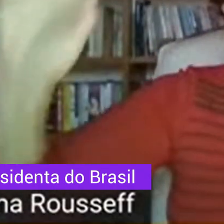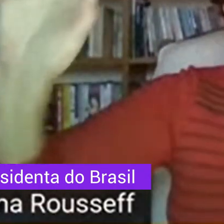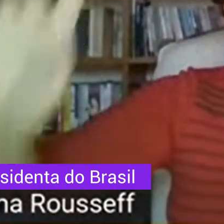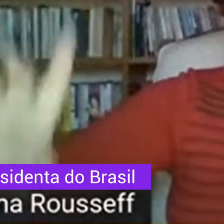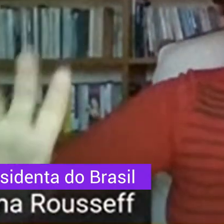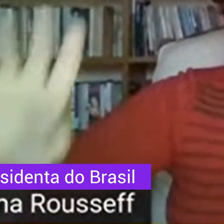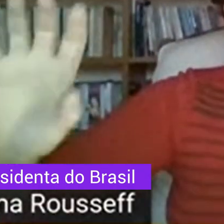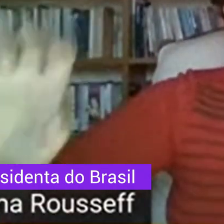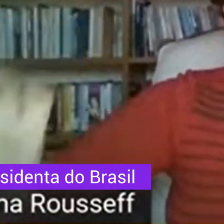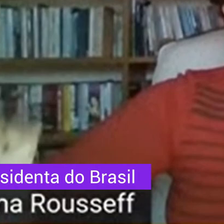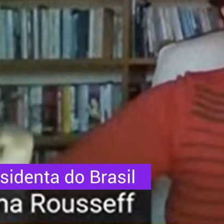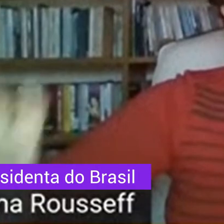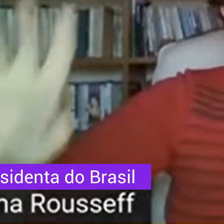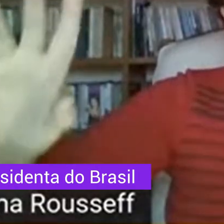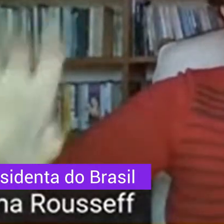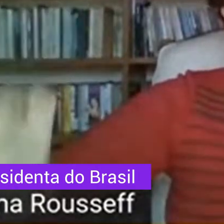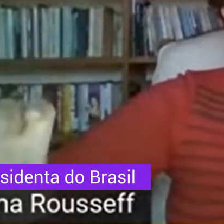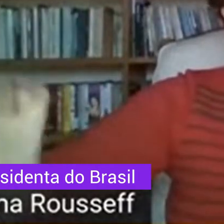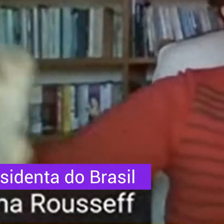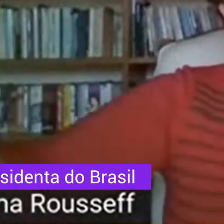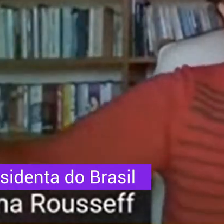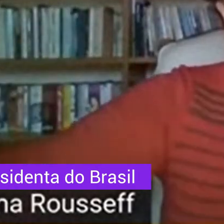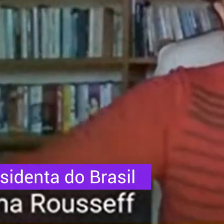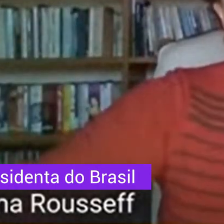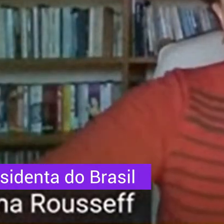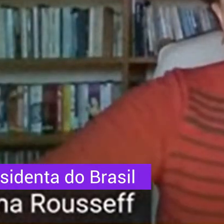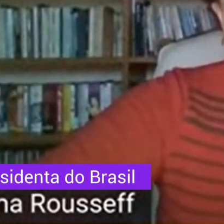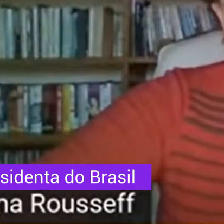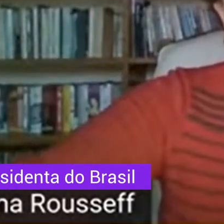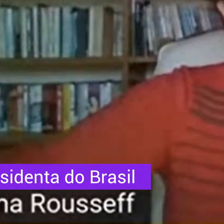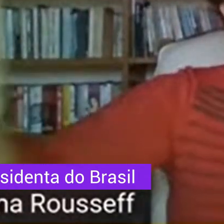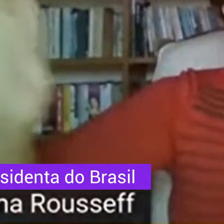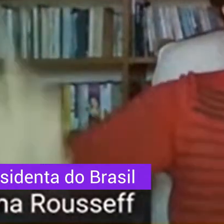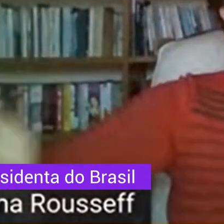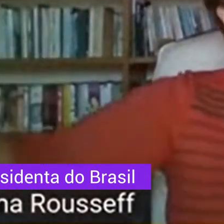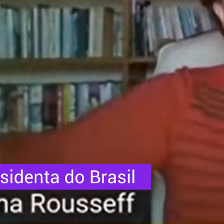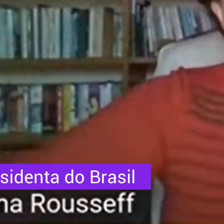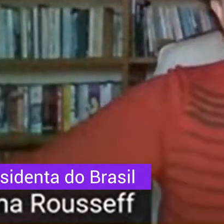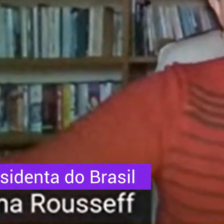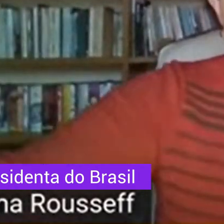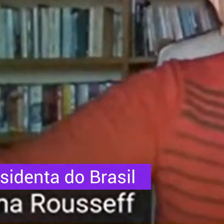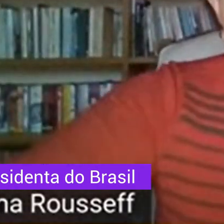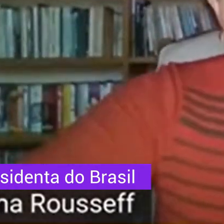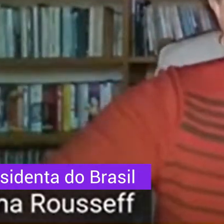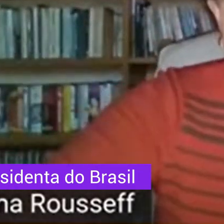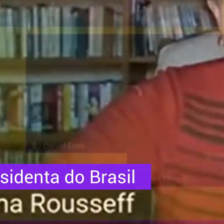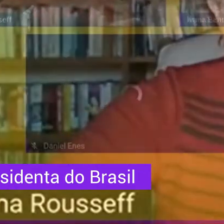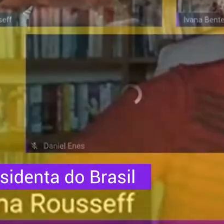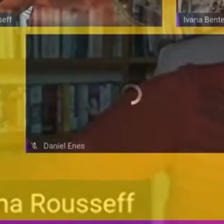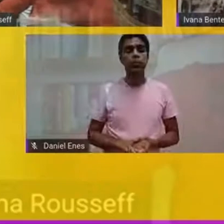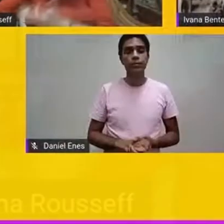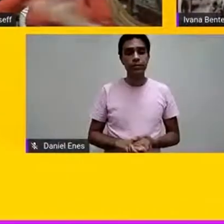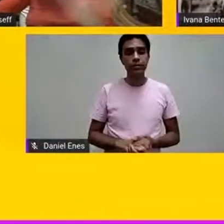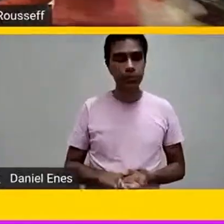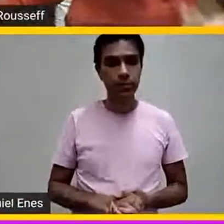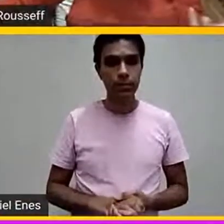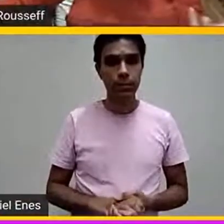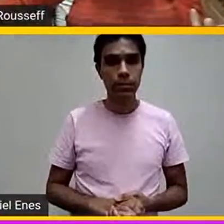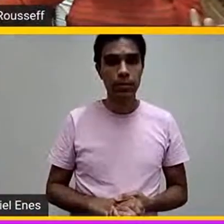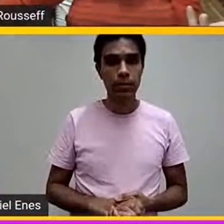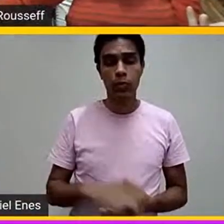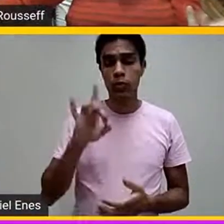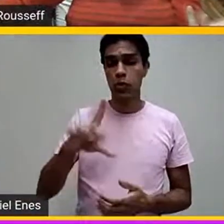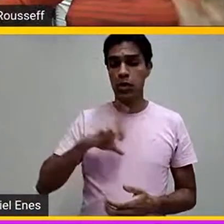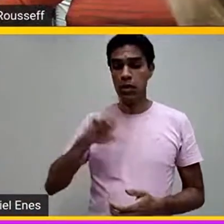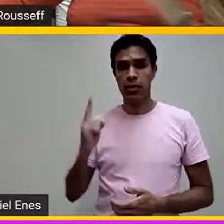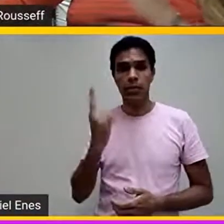eles terão capacidade de prover informações todos eles viraram um pouco mas só tem um jeito